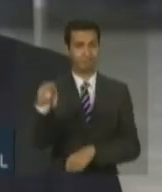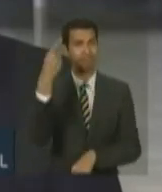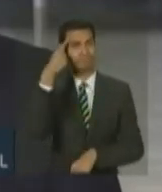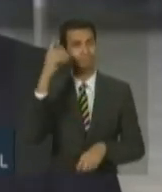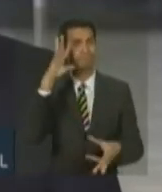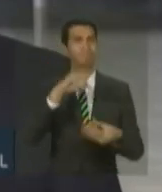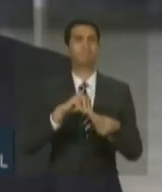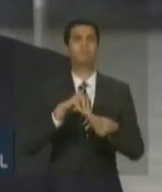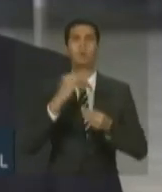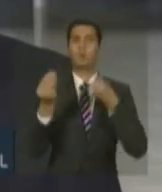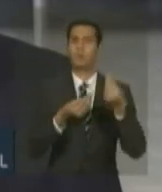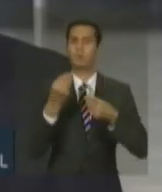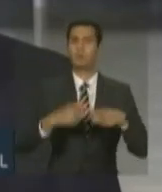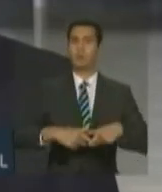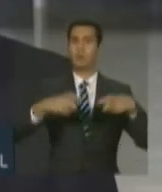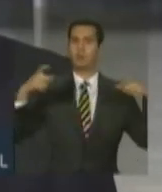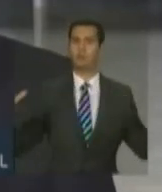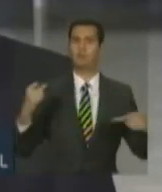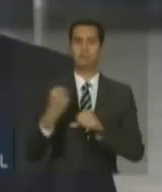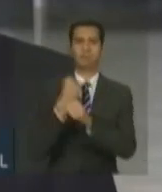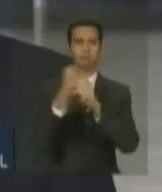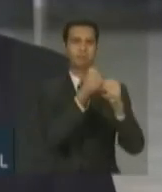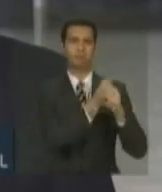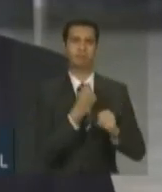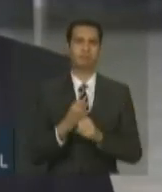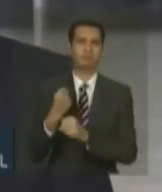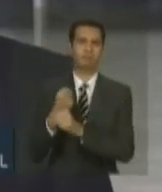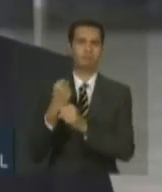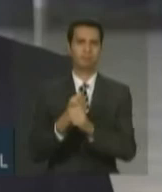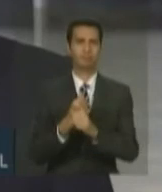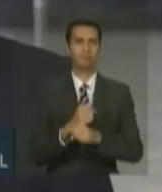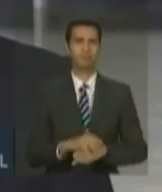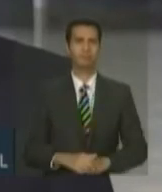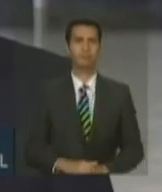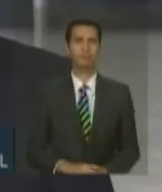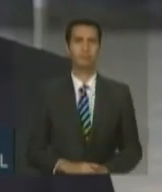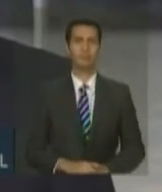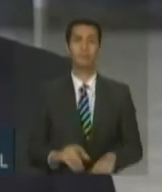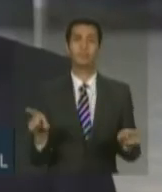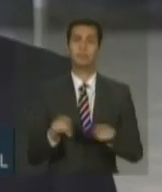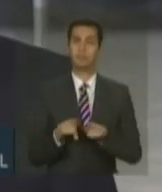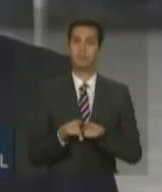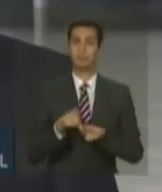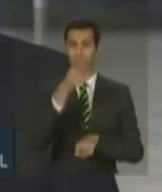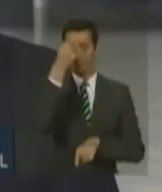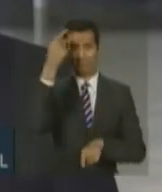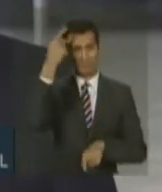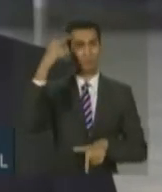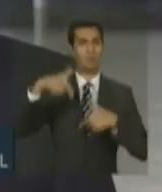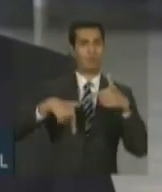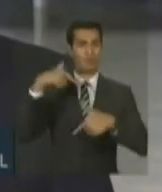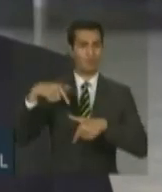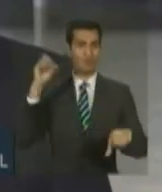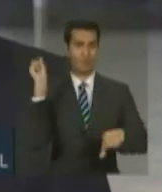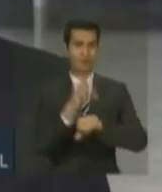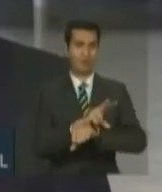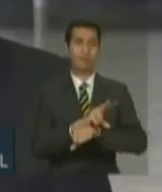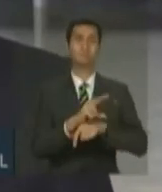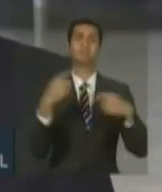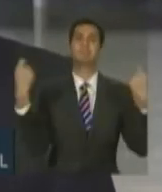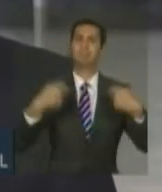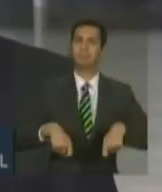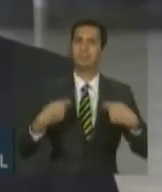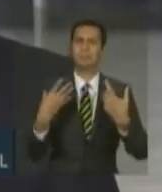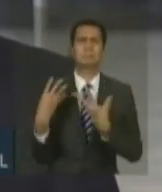1,5 km por 1,5 km de área construída. A formação de recursos humanos também, você precisa de